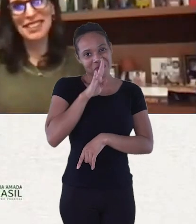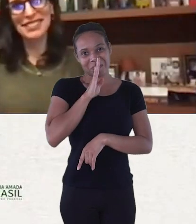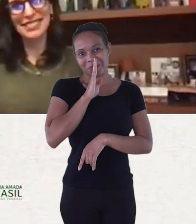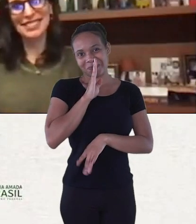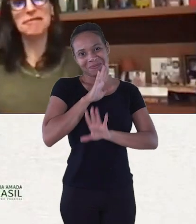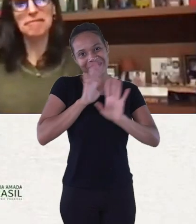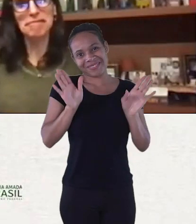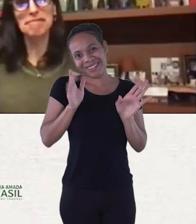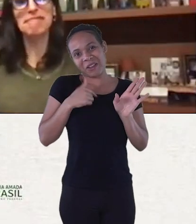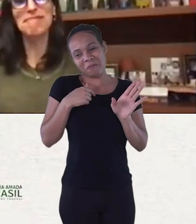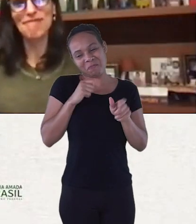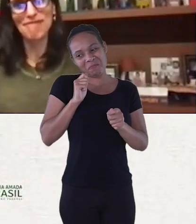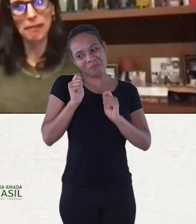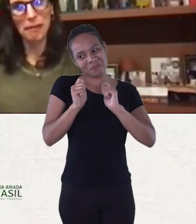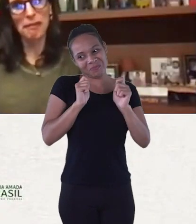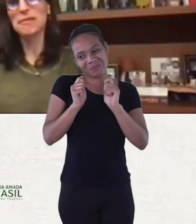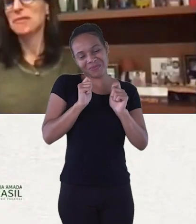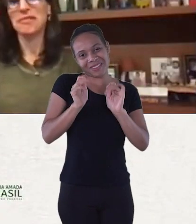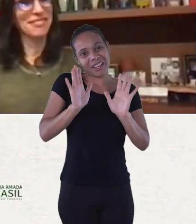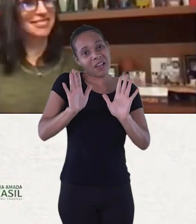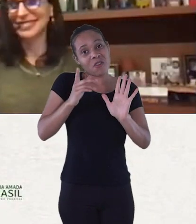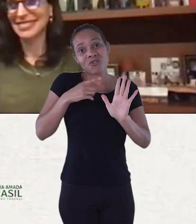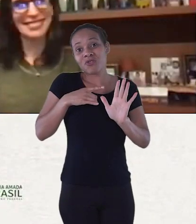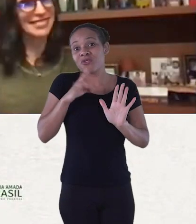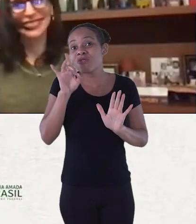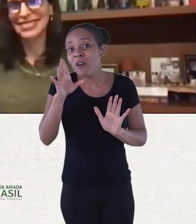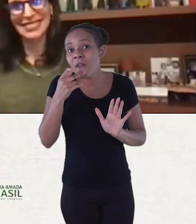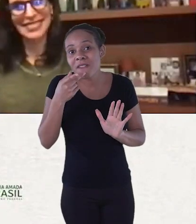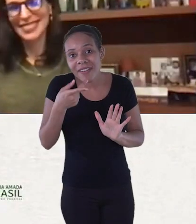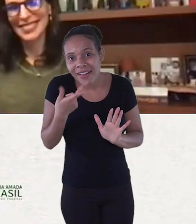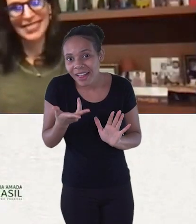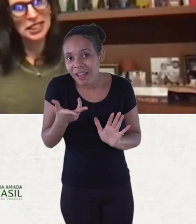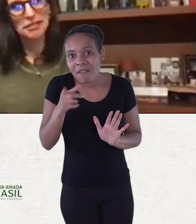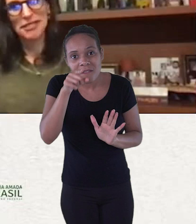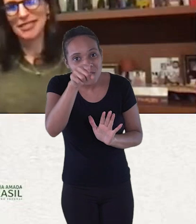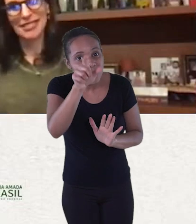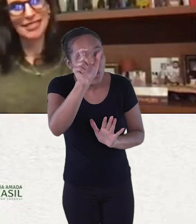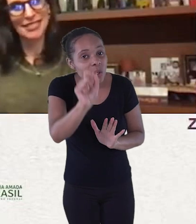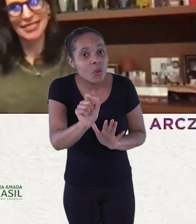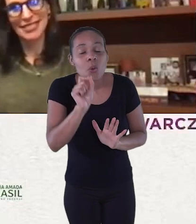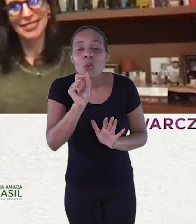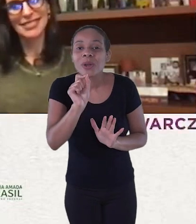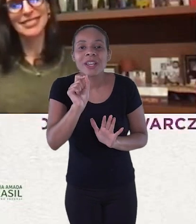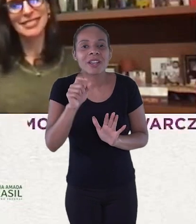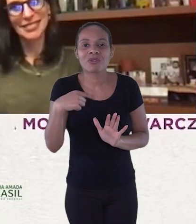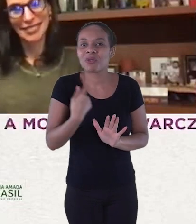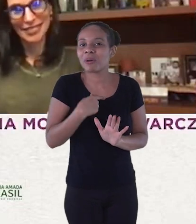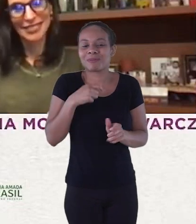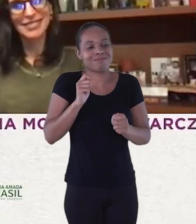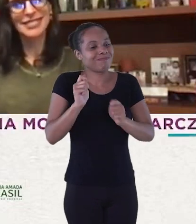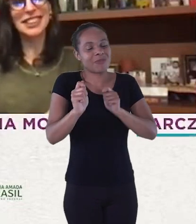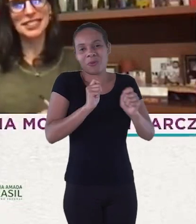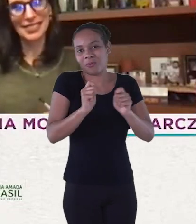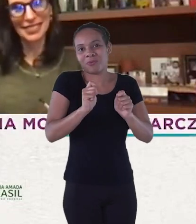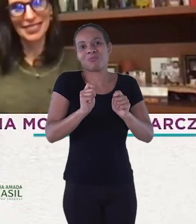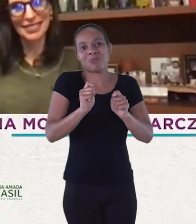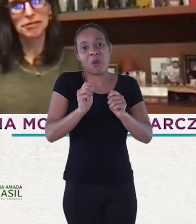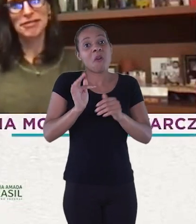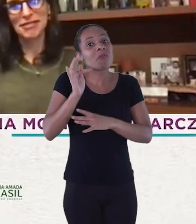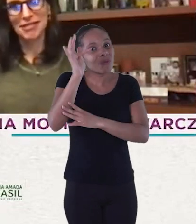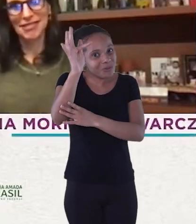gente não se conteve. Só vou dizer isso. A gente não se conteve e logo teremos novidade. Beleza. Não